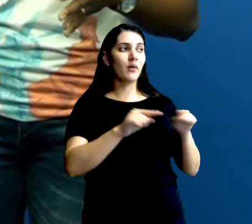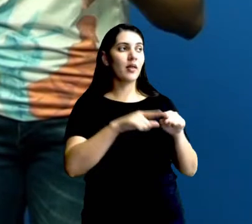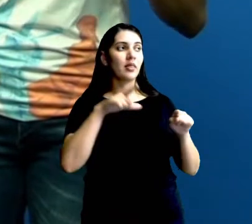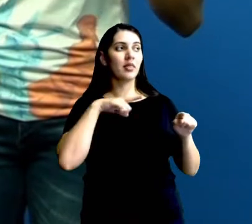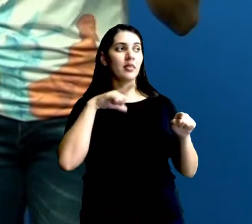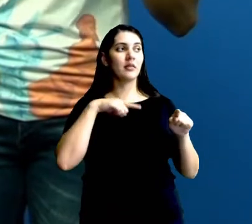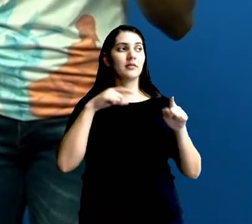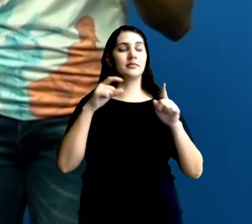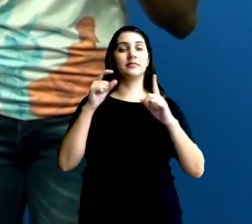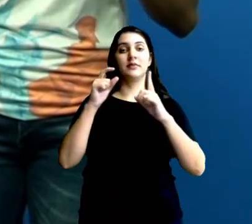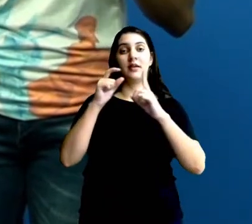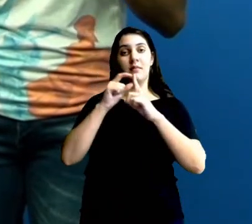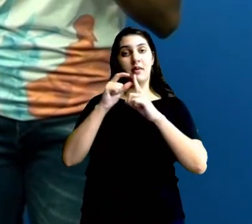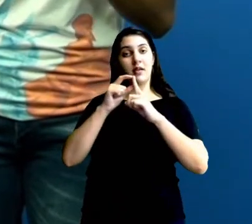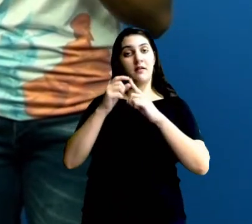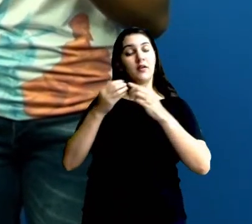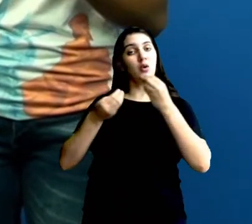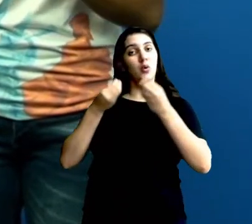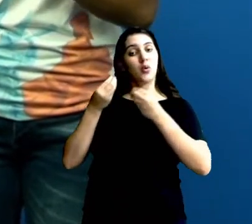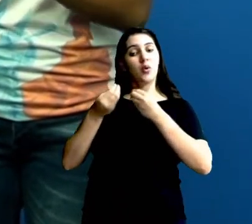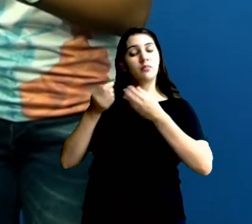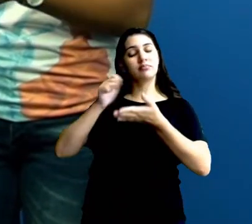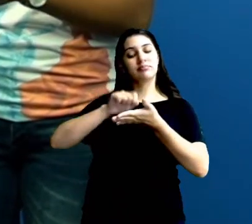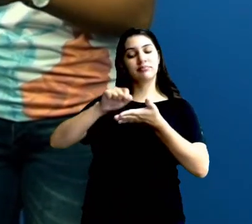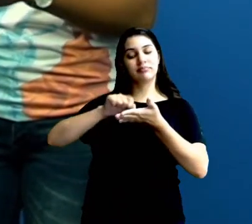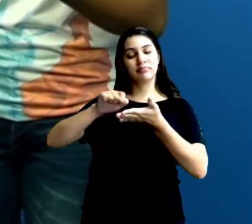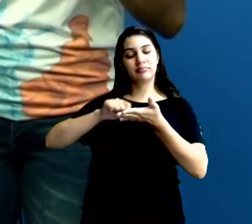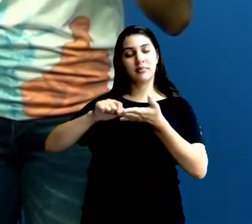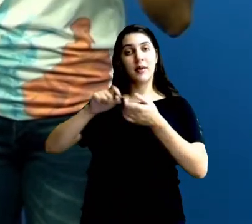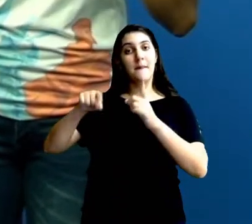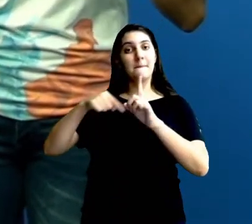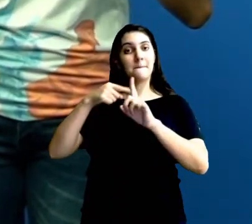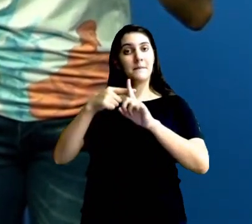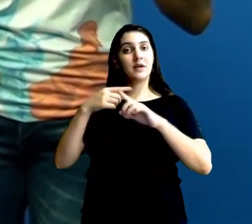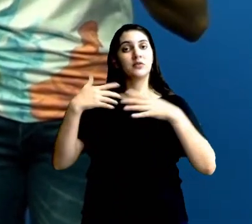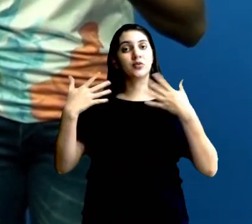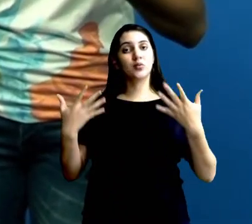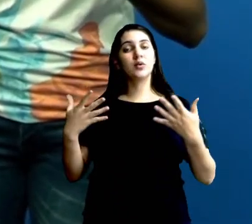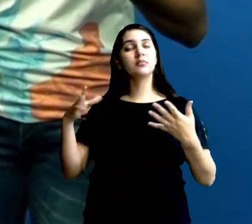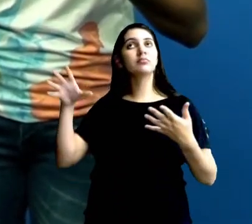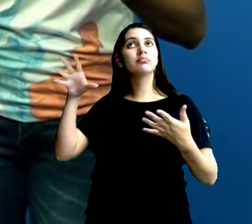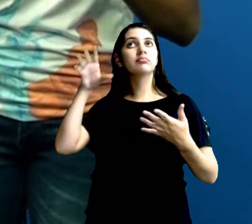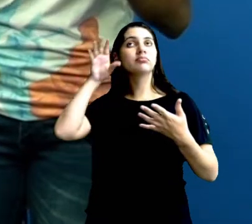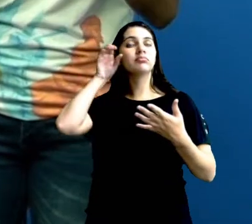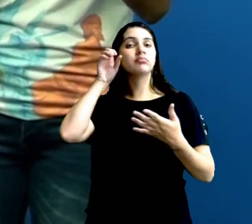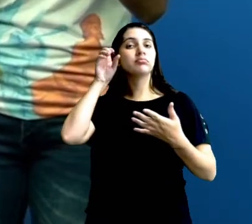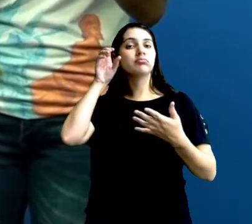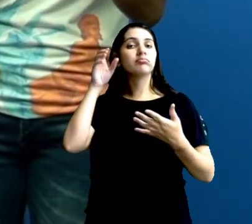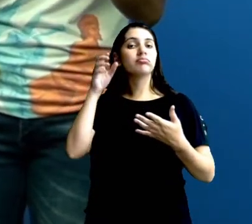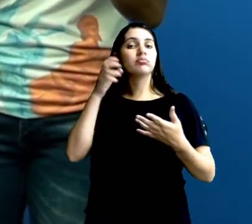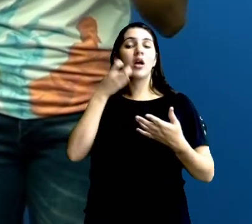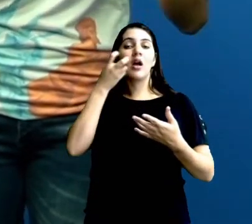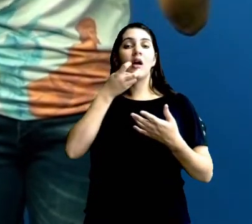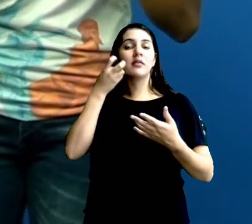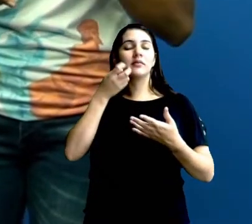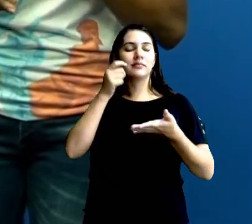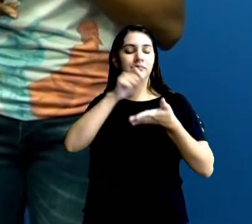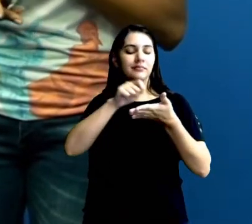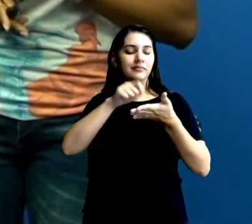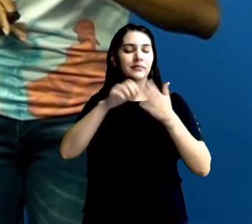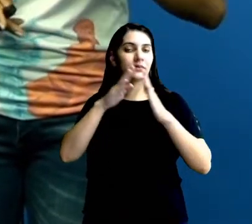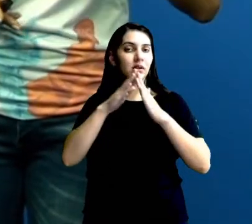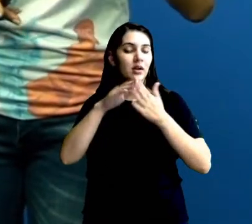nós temos a palavra como ela deve ser na escrita. Mas quando você ouve a pronúncia, você aí em casa, no